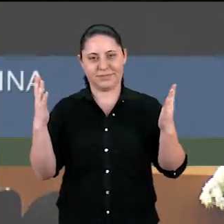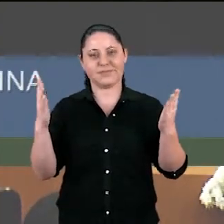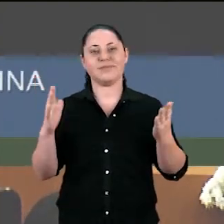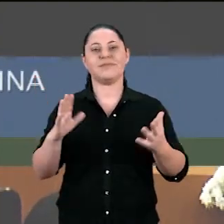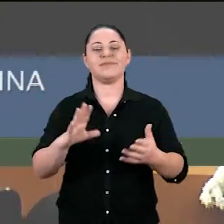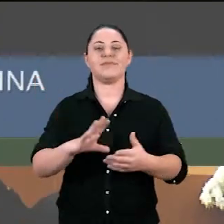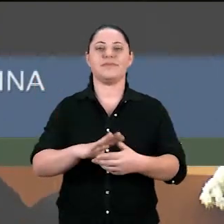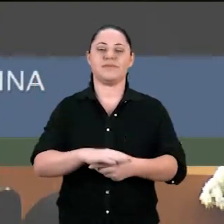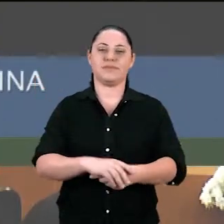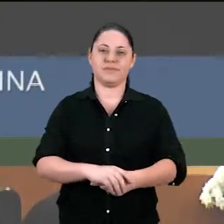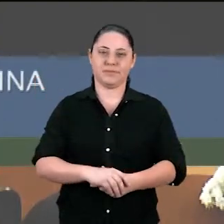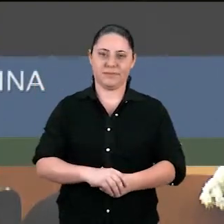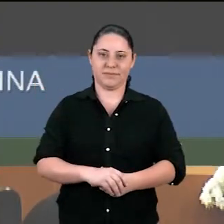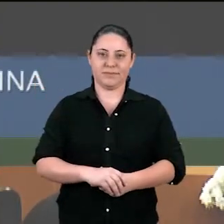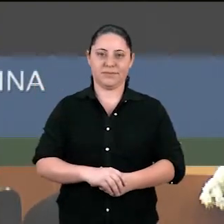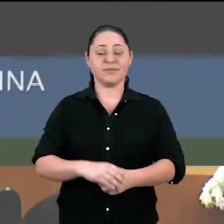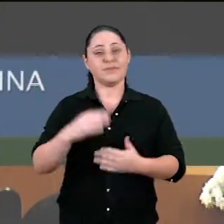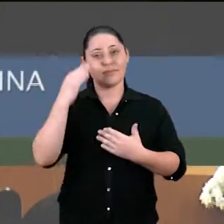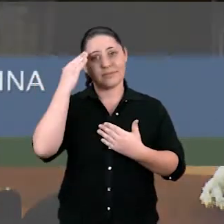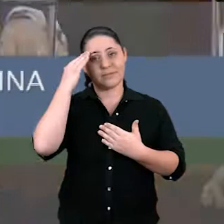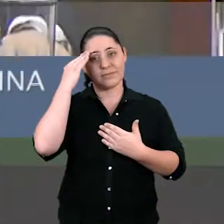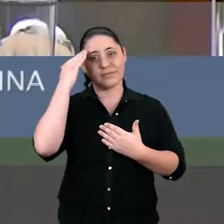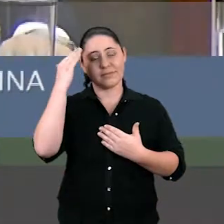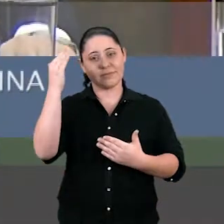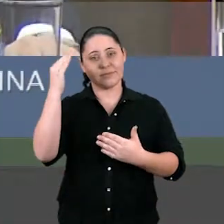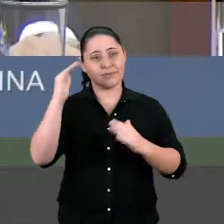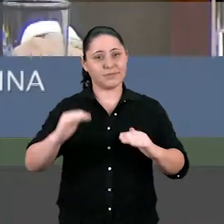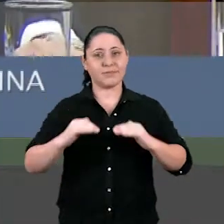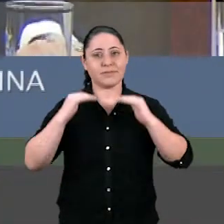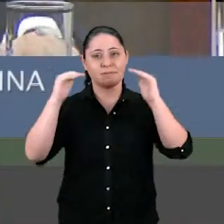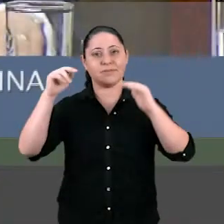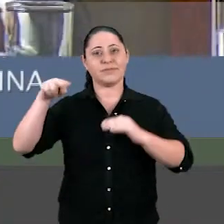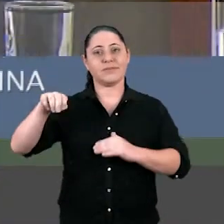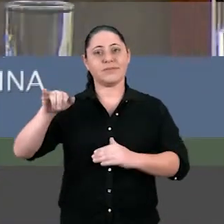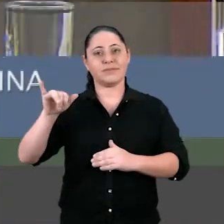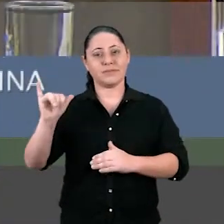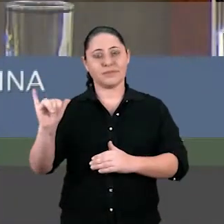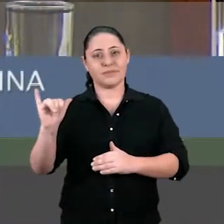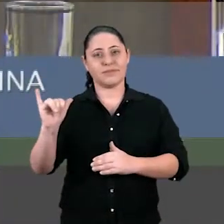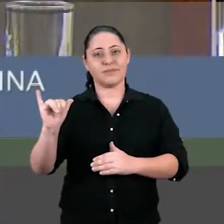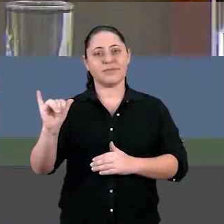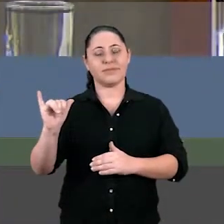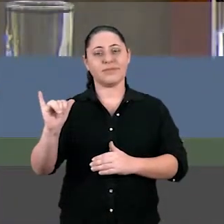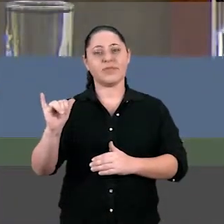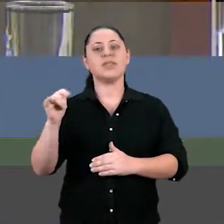Muito obrigado, desembargador Ney. Mais uma vez, o desembargador Ney, além da sua